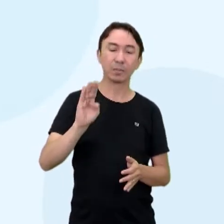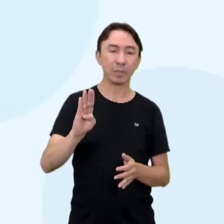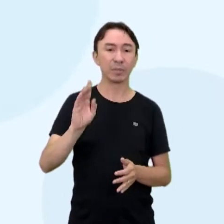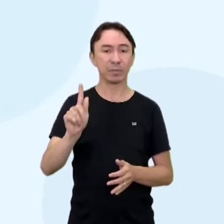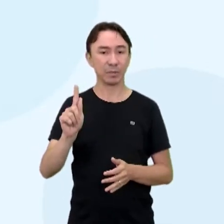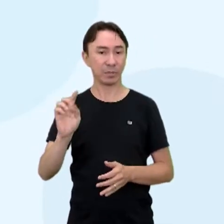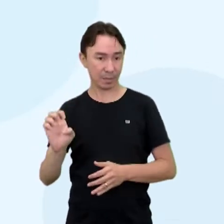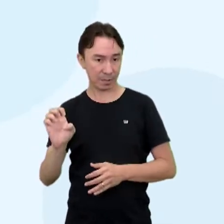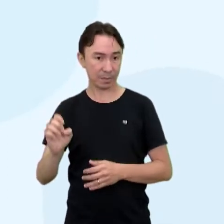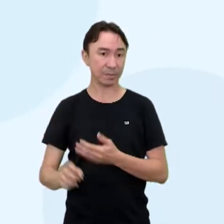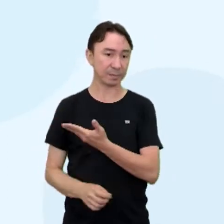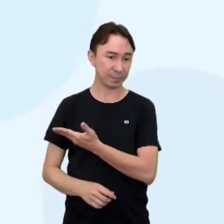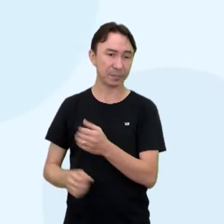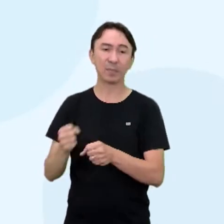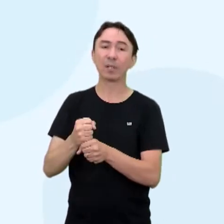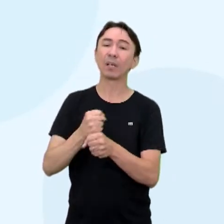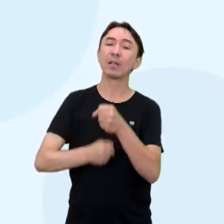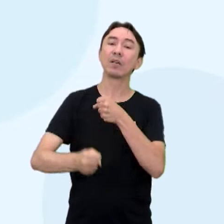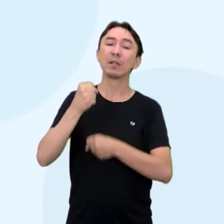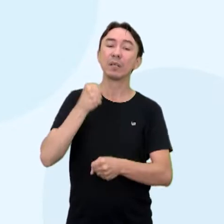aí, né, do ano de